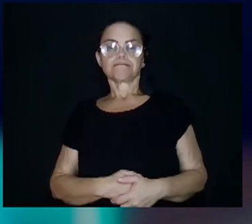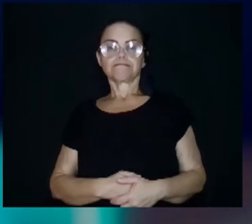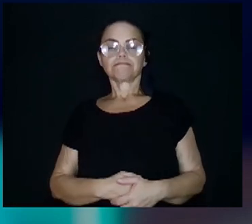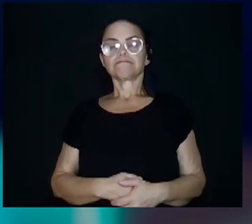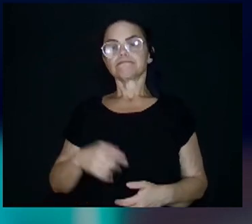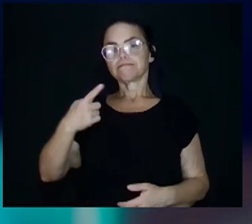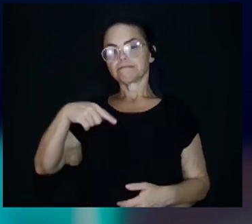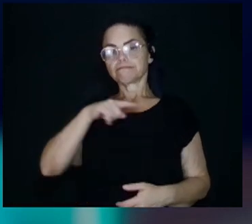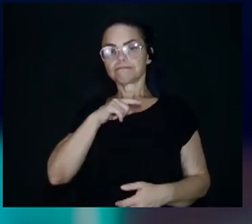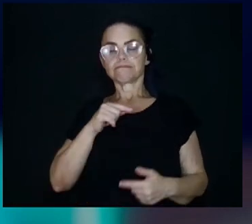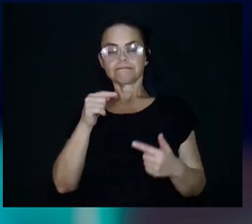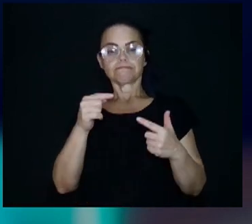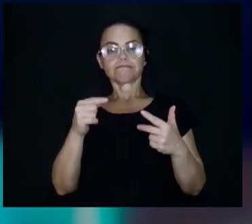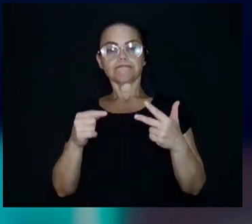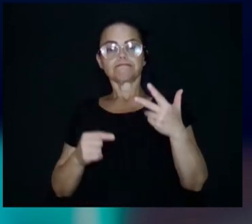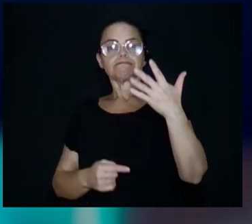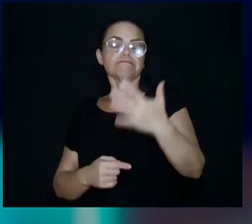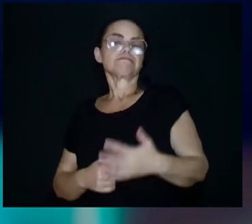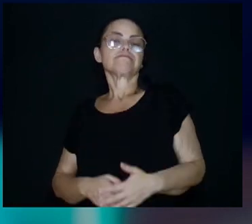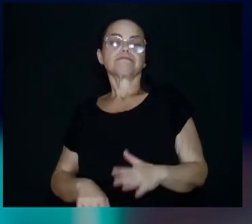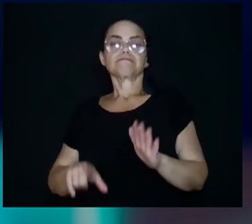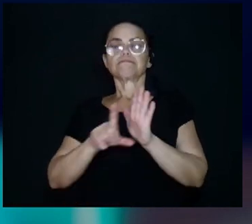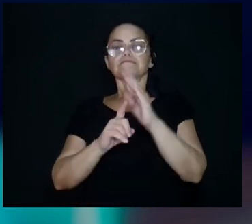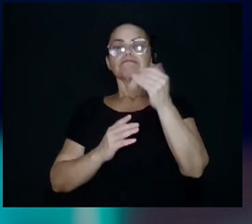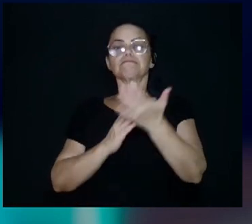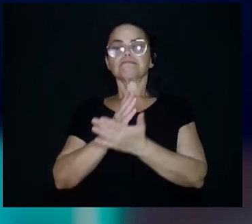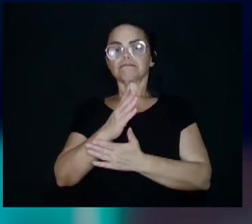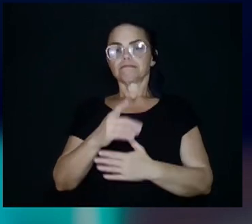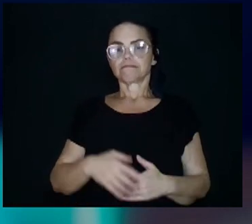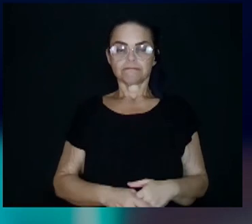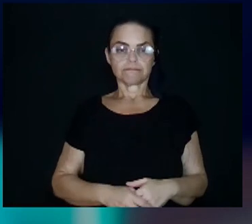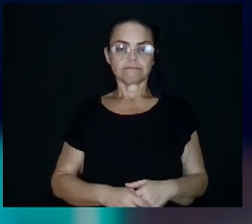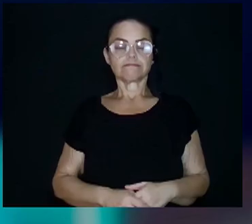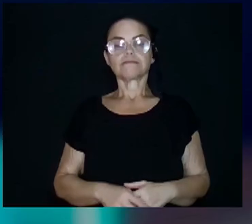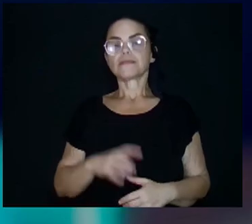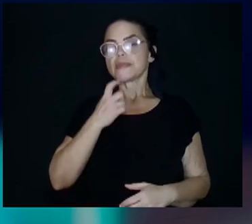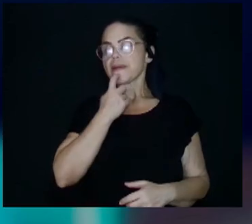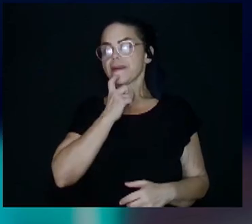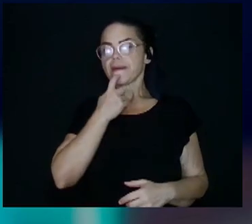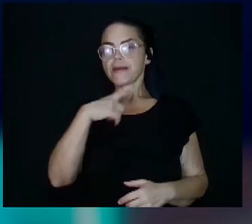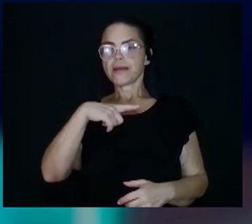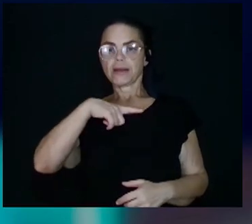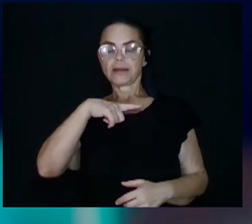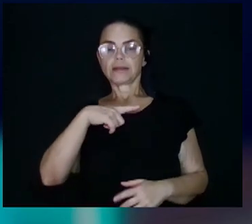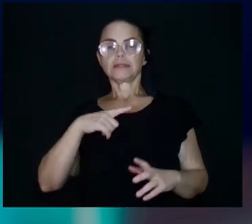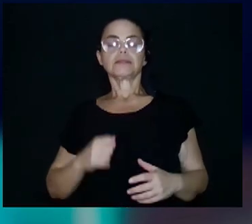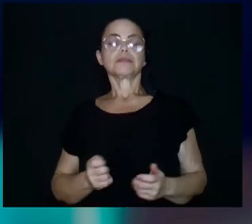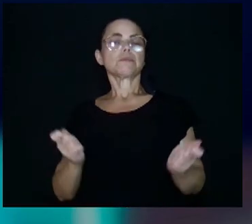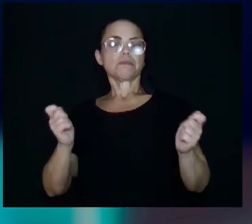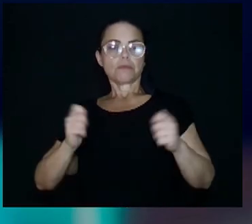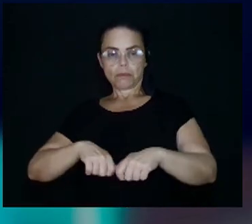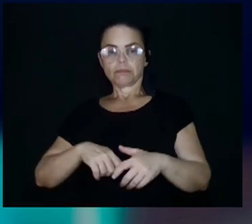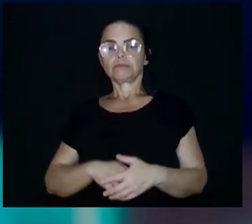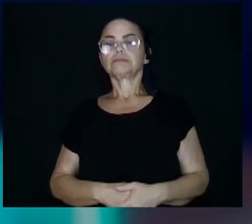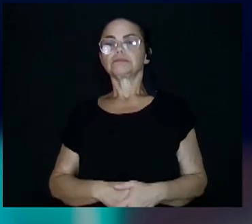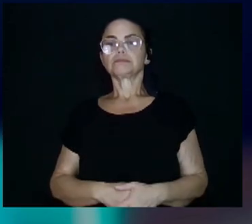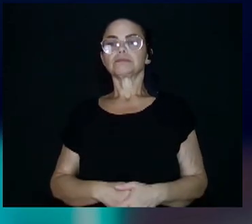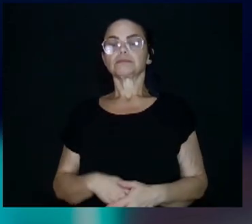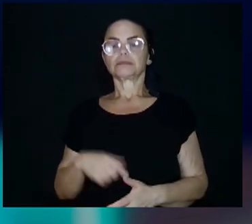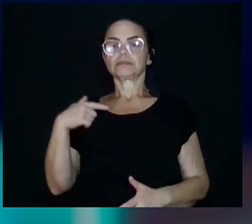a recente legislação aprovada aqui em Campinas tem o potencial de atuar de maneira